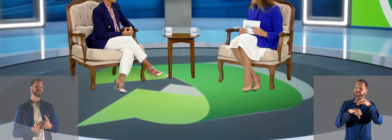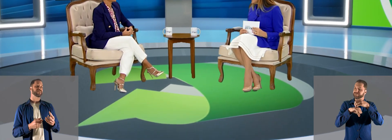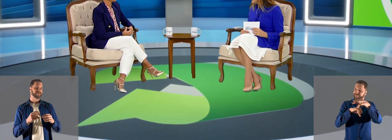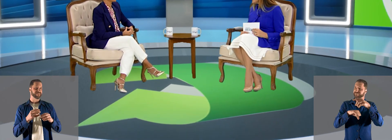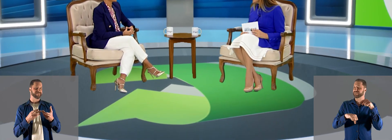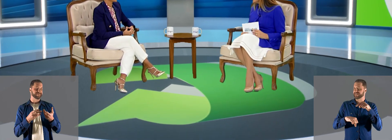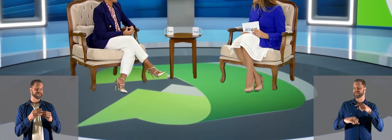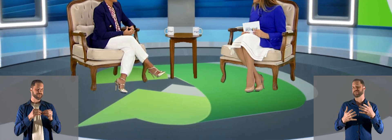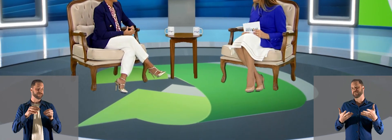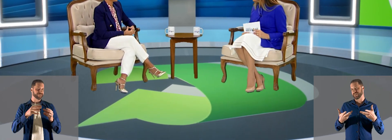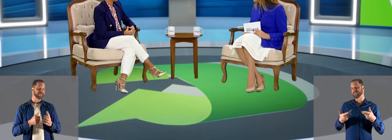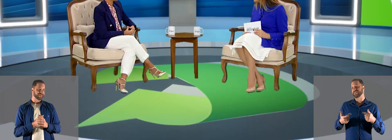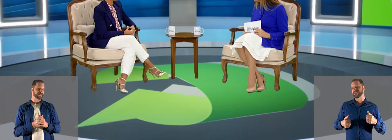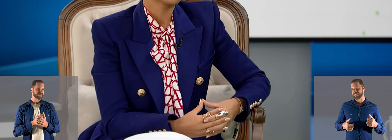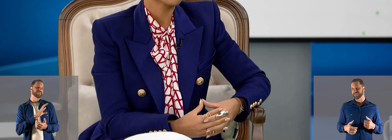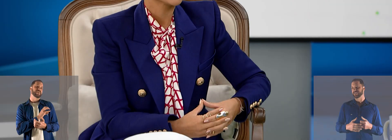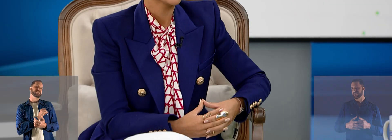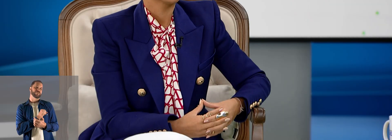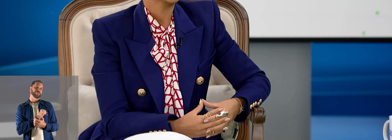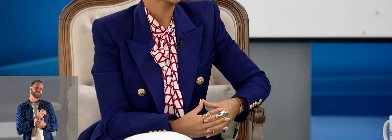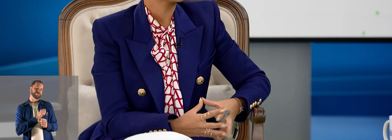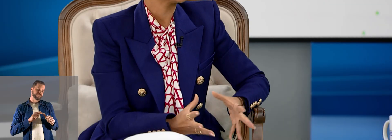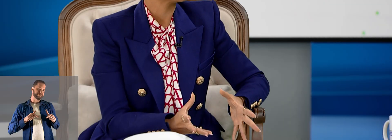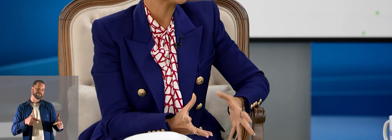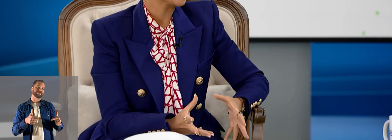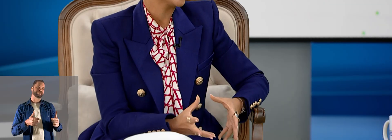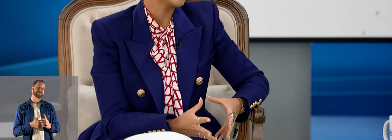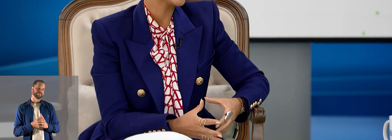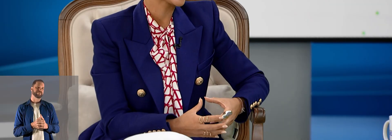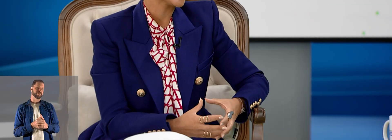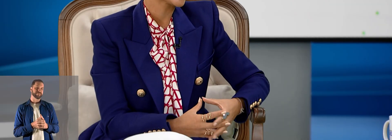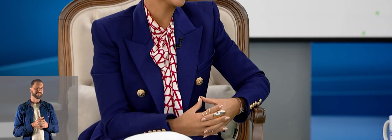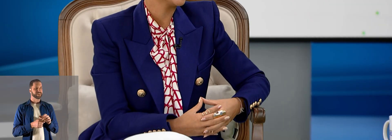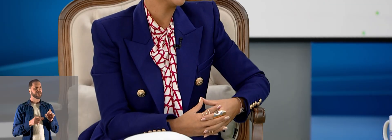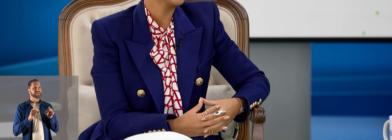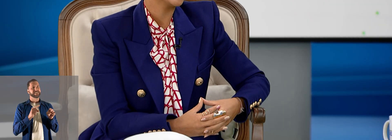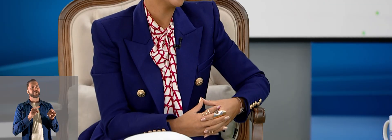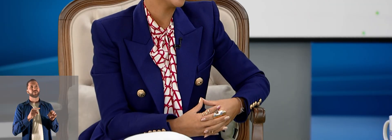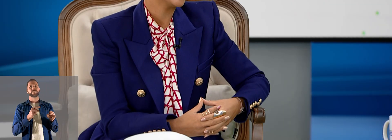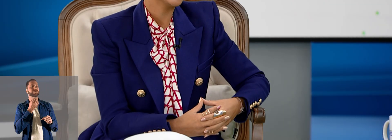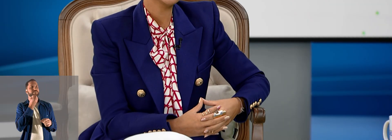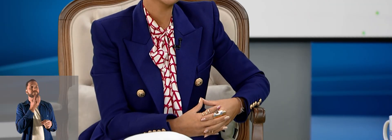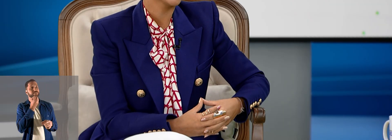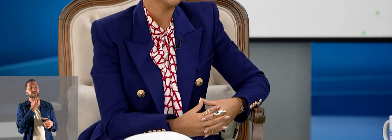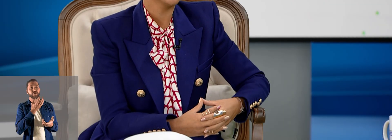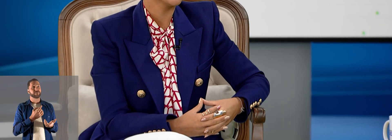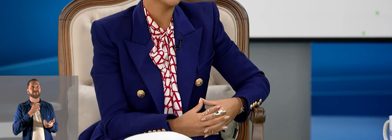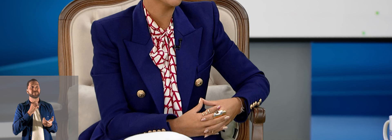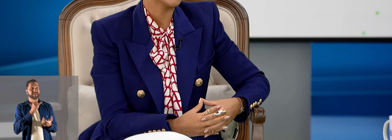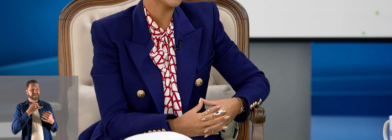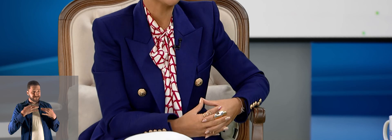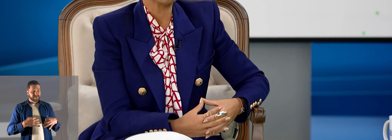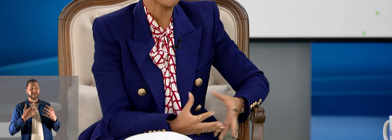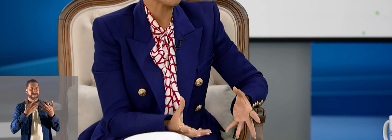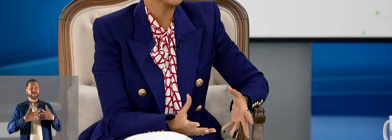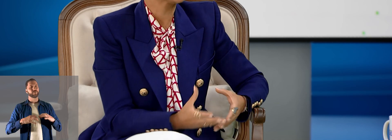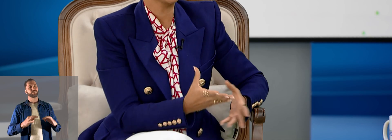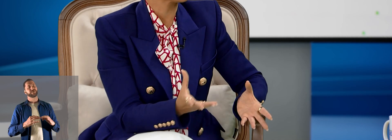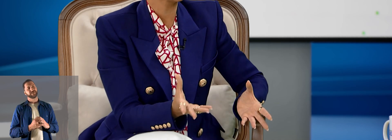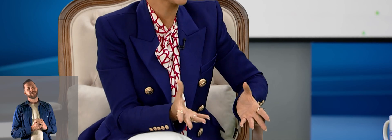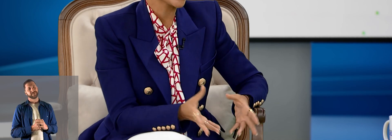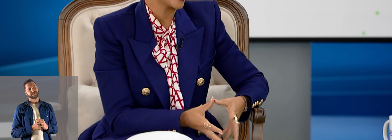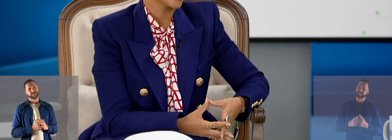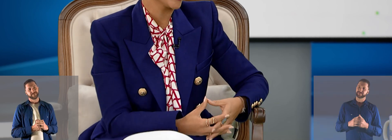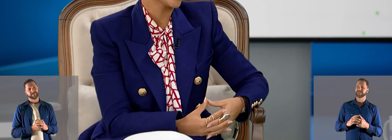compartilhar né Compartilhar e isso É extraordinário né Fazer com Amor dedicação isso é tão é tão bom